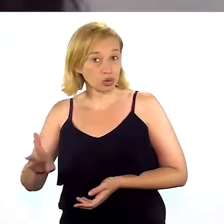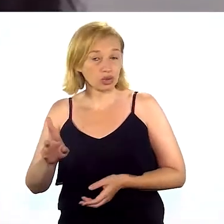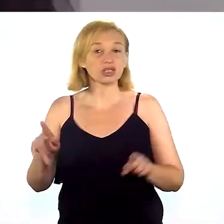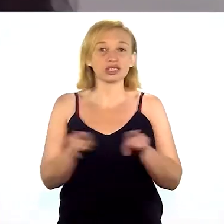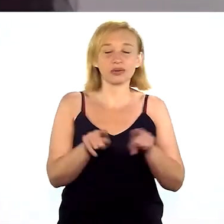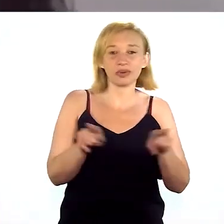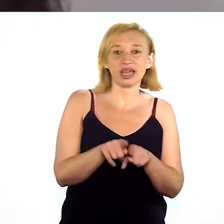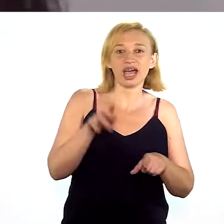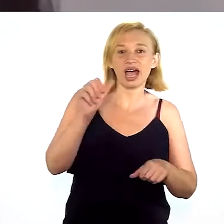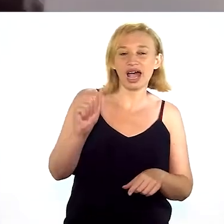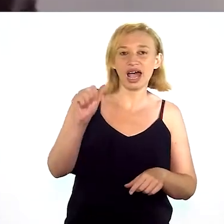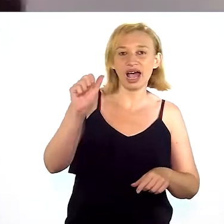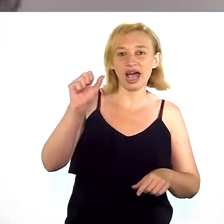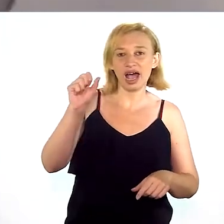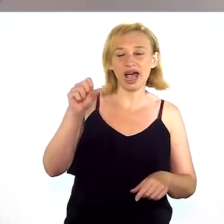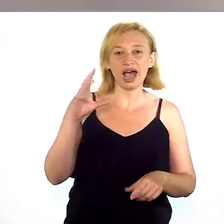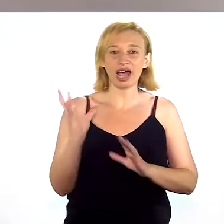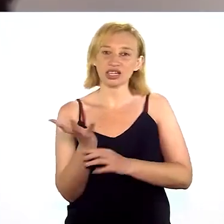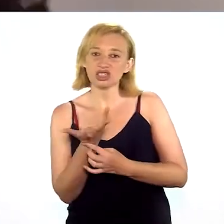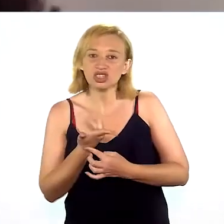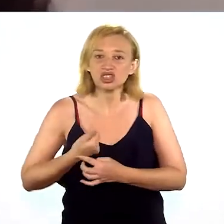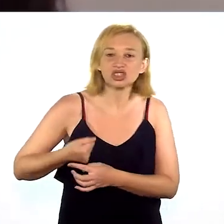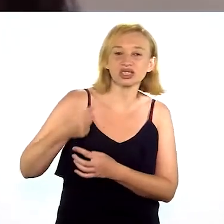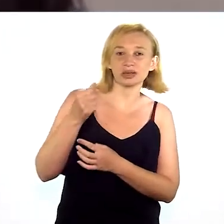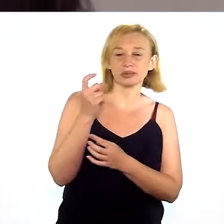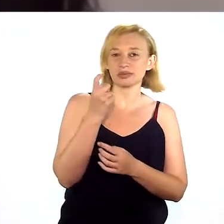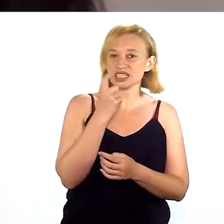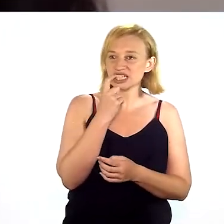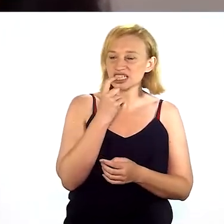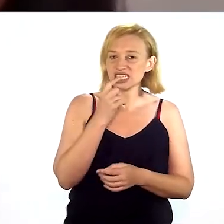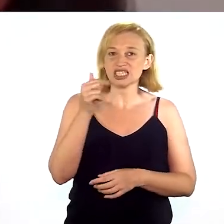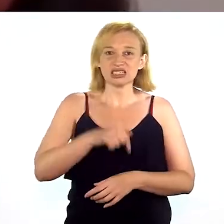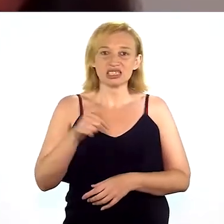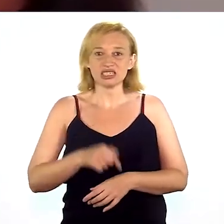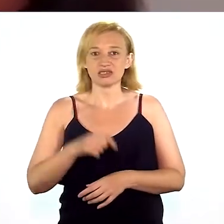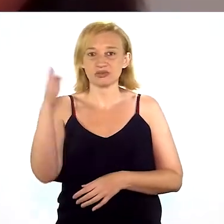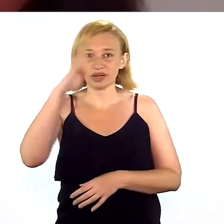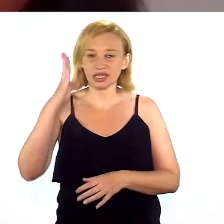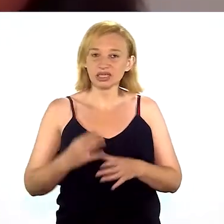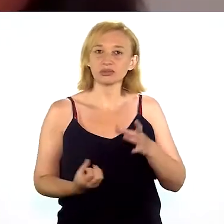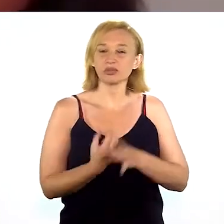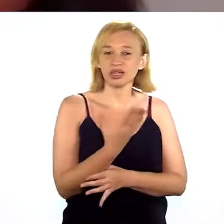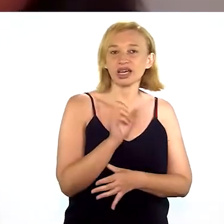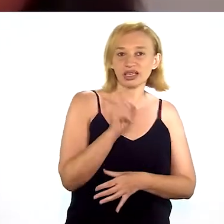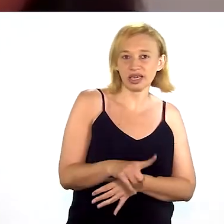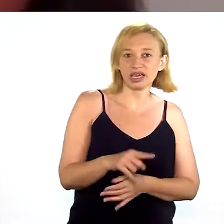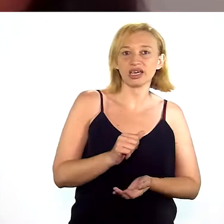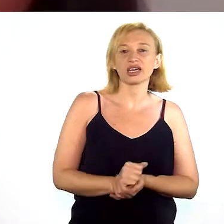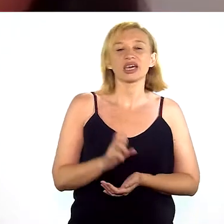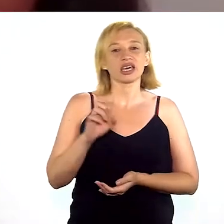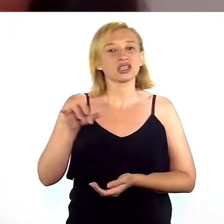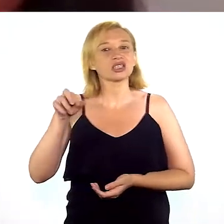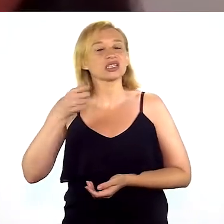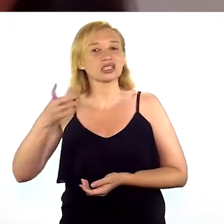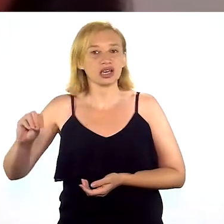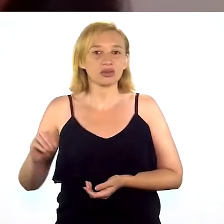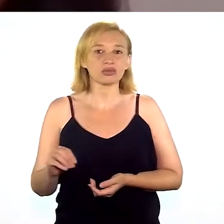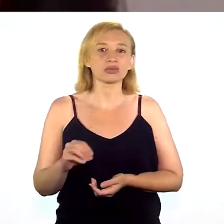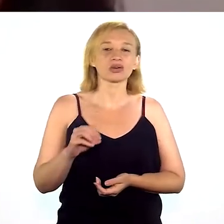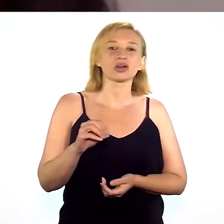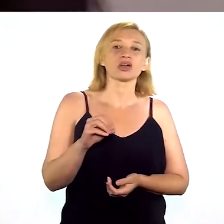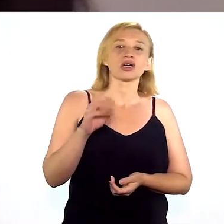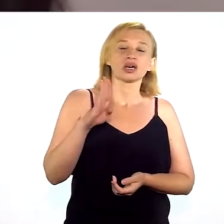que também é artista plástico. E aí eu trouxe também a edição que é publicada aqui no Brasil atualmente, que é a edição publicada